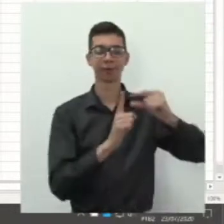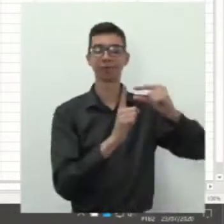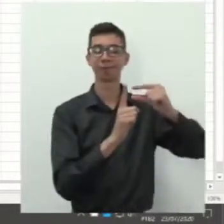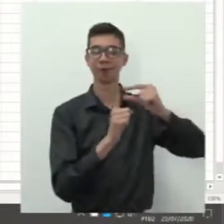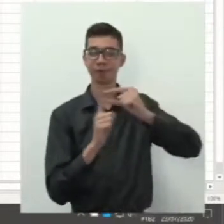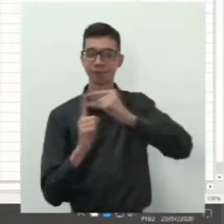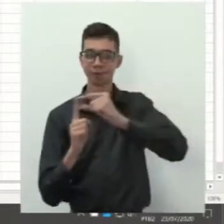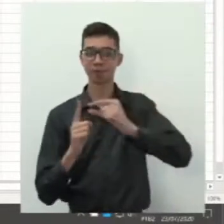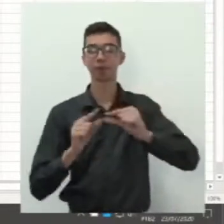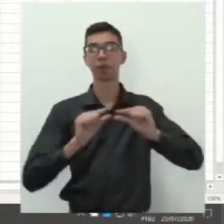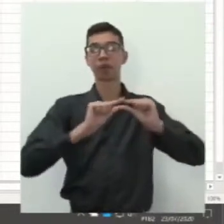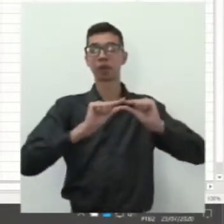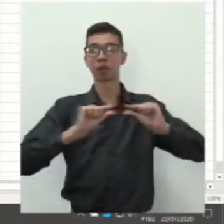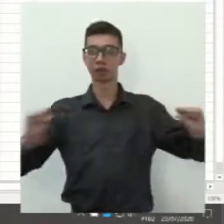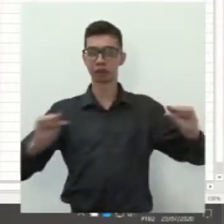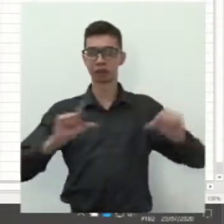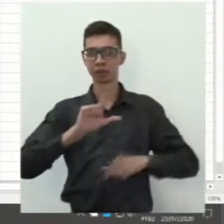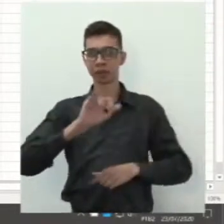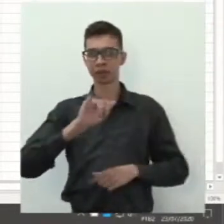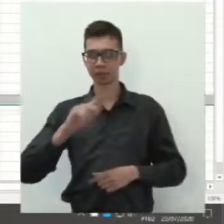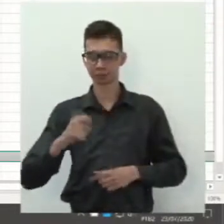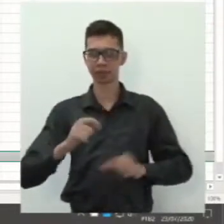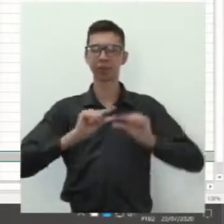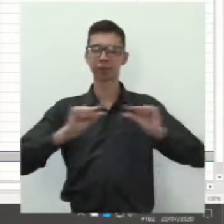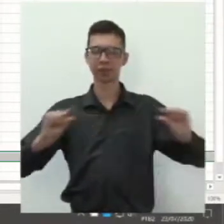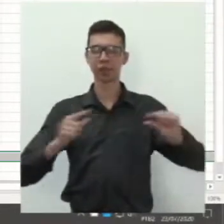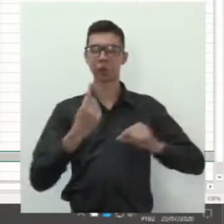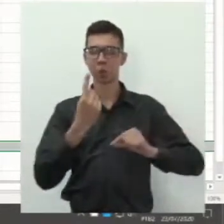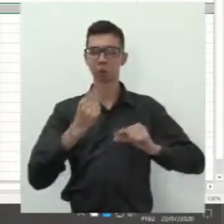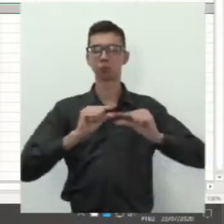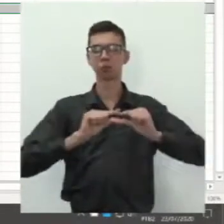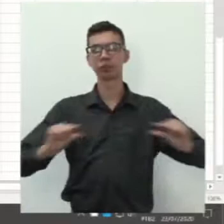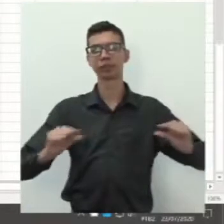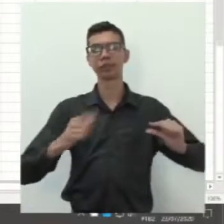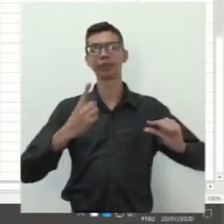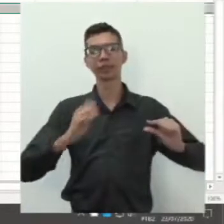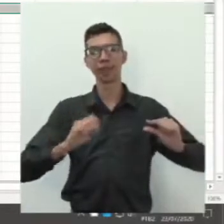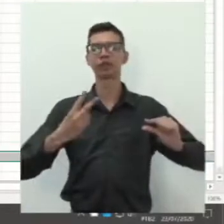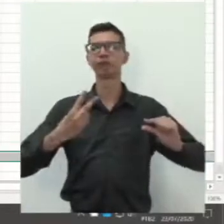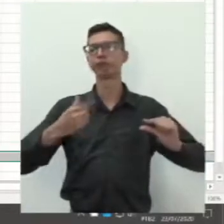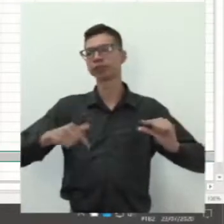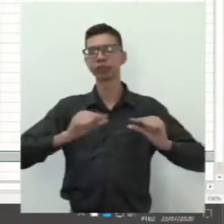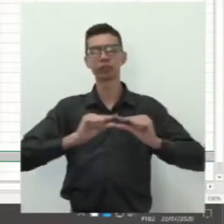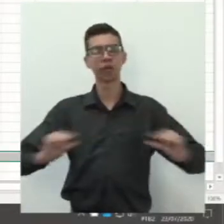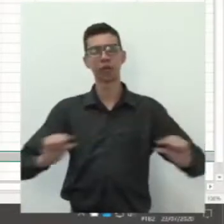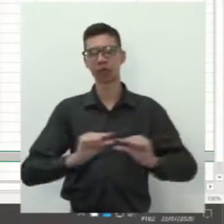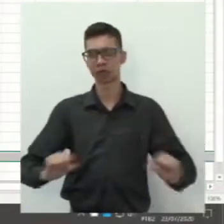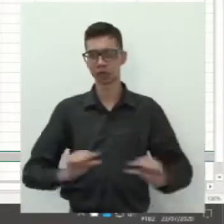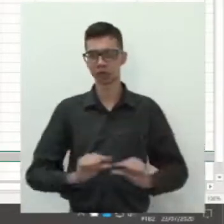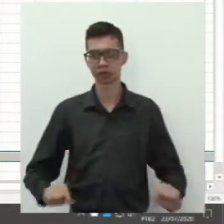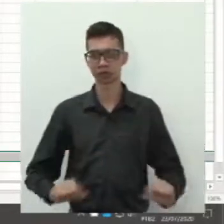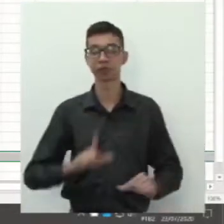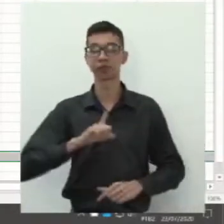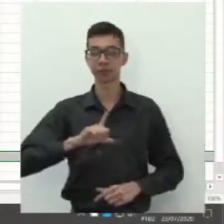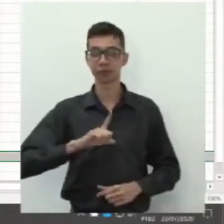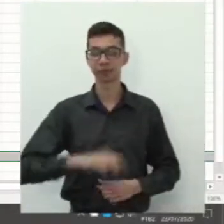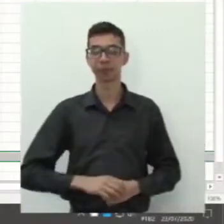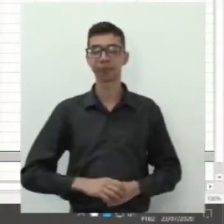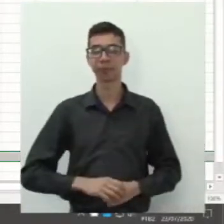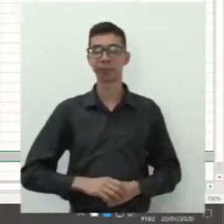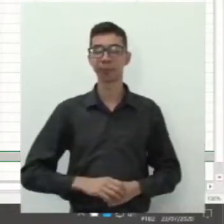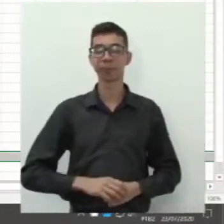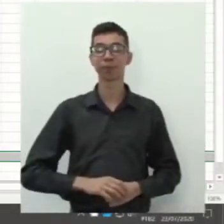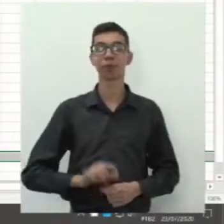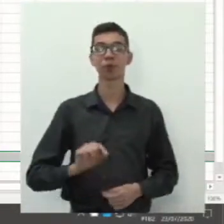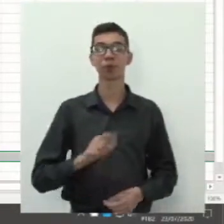linha 1, linha 10, linha 27. O Excel ele tem 1 milhão de linhas